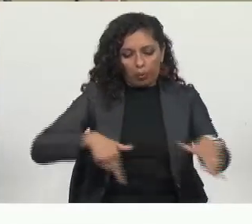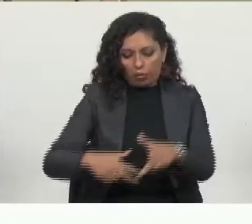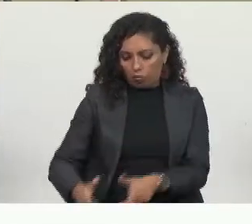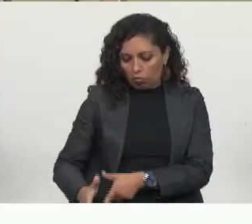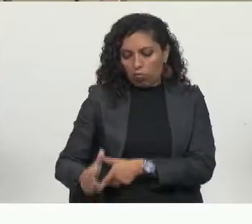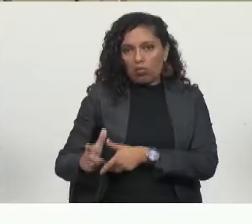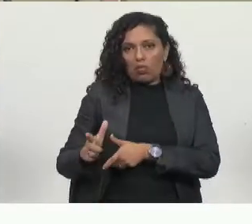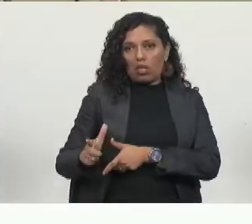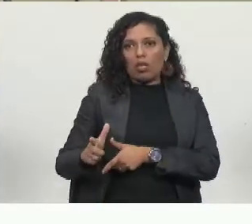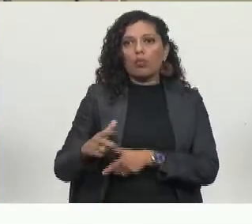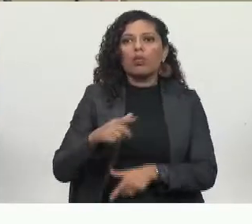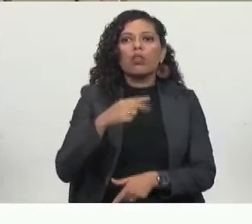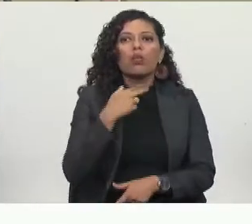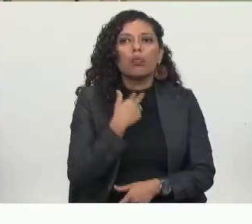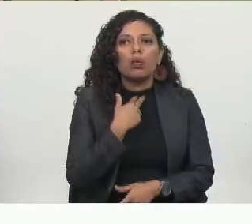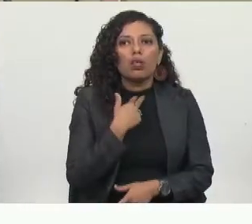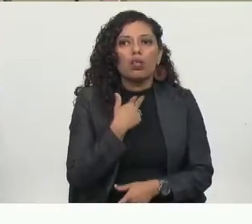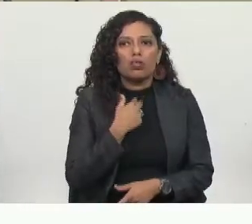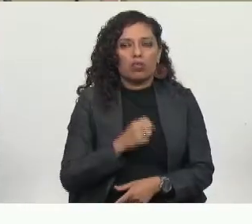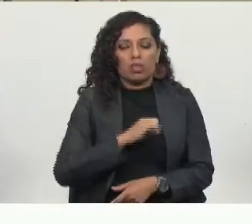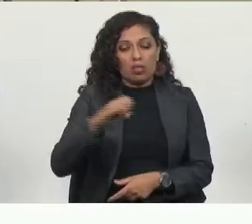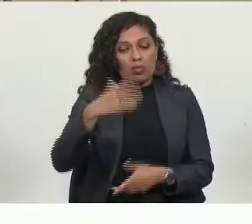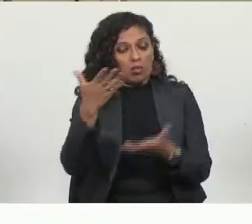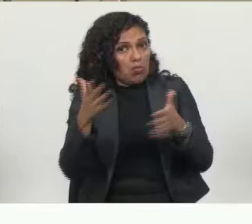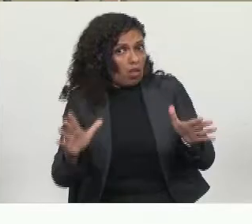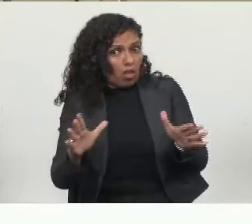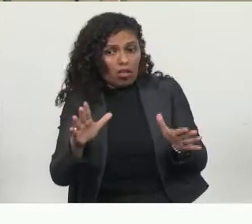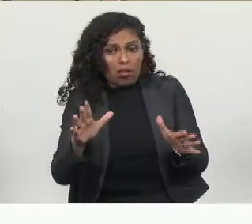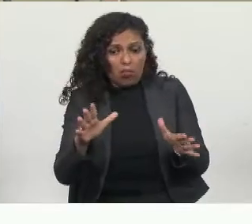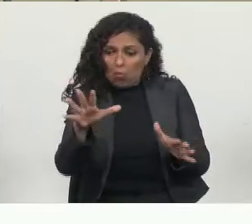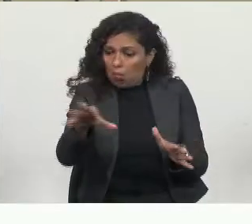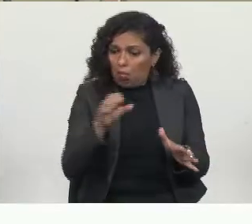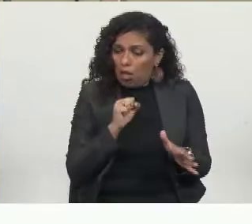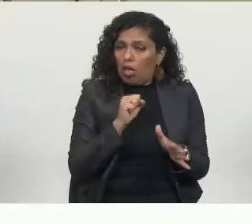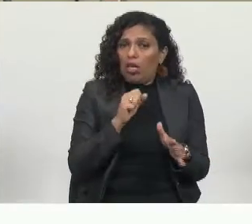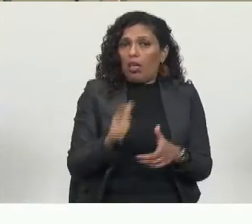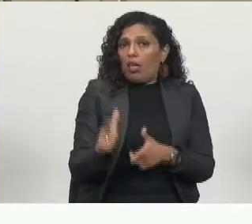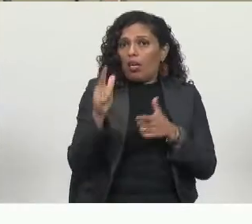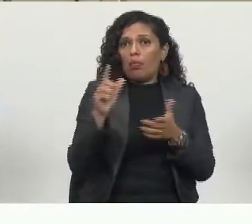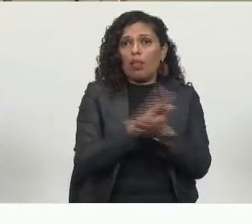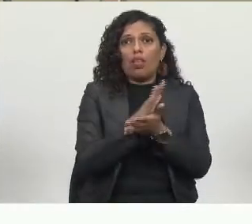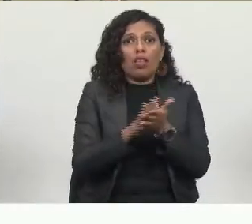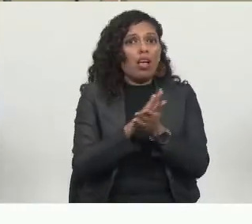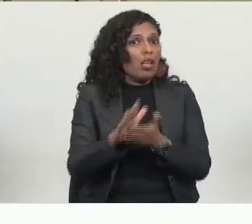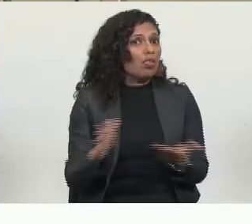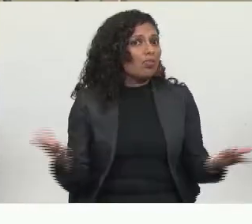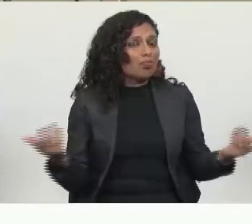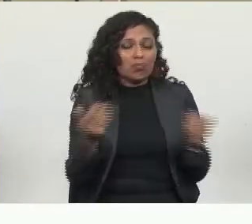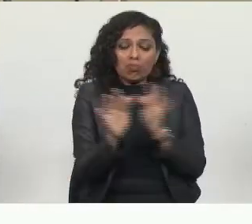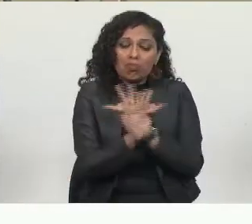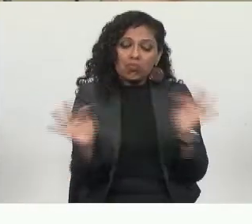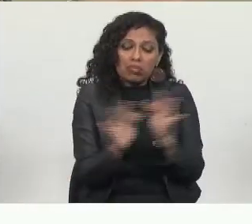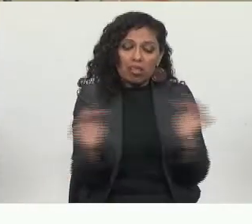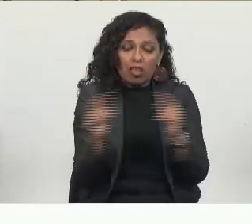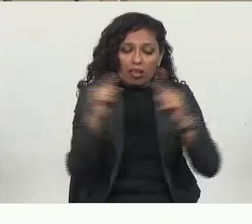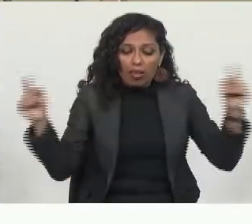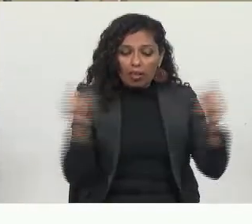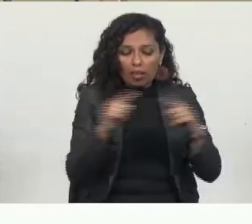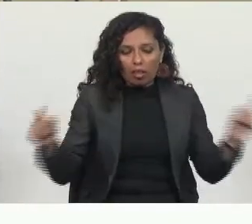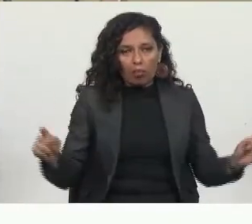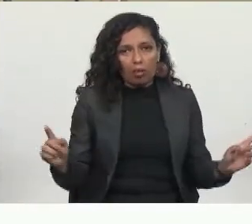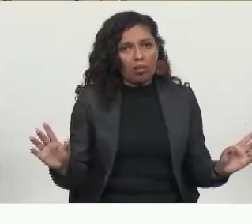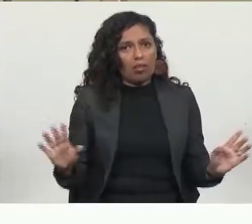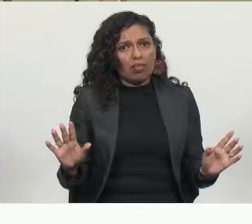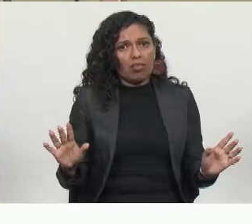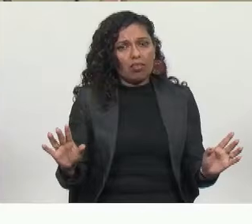quiser o porte nem a arma, que não pegue. Simples, né? Isso me parece muito simples, não tem o que reclamar. O senhor não quer andar